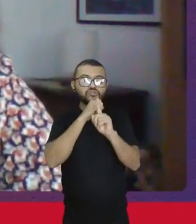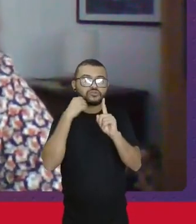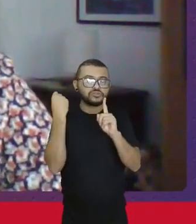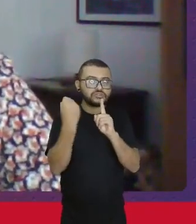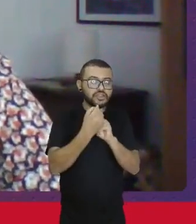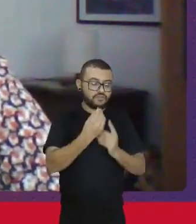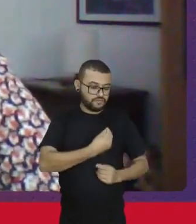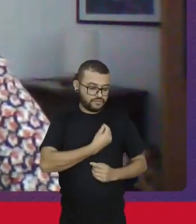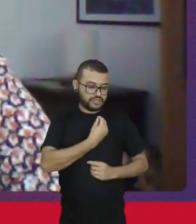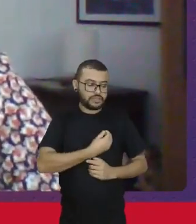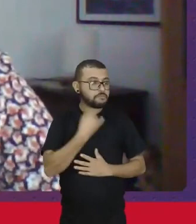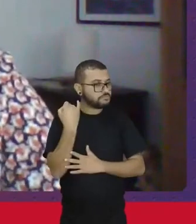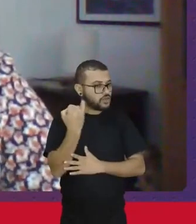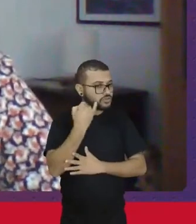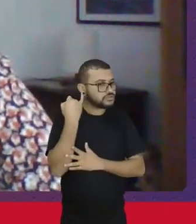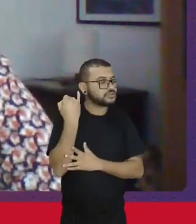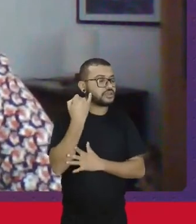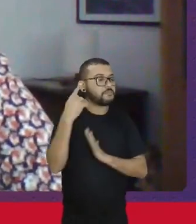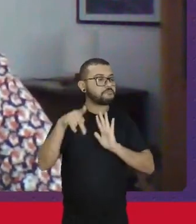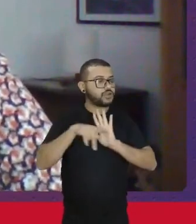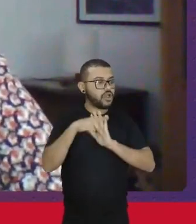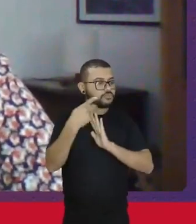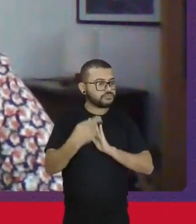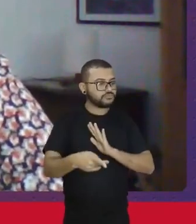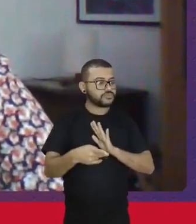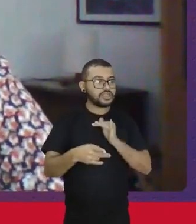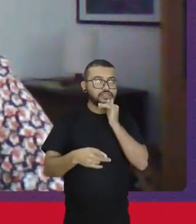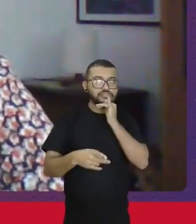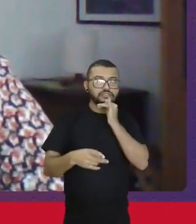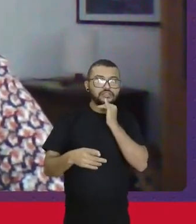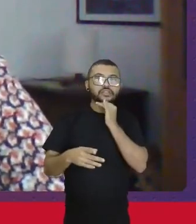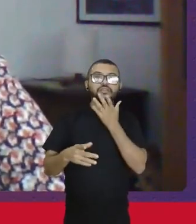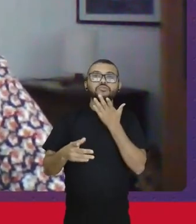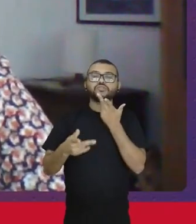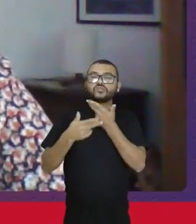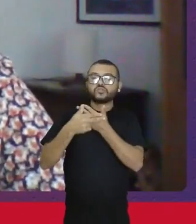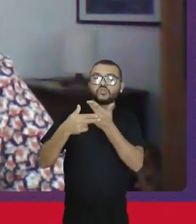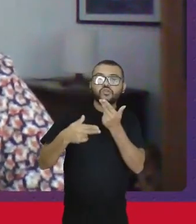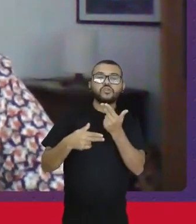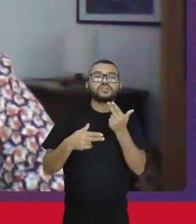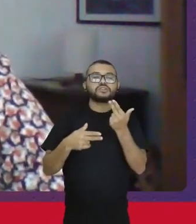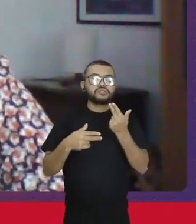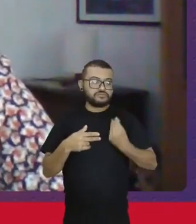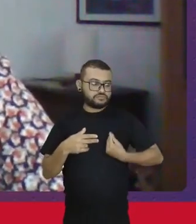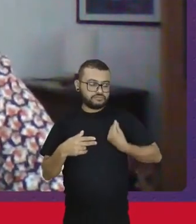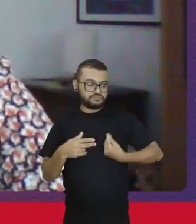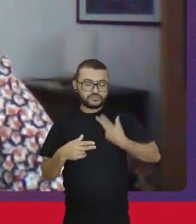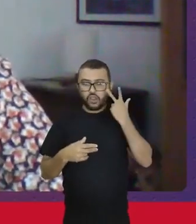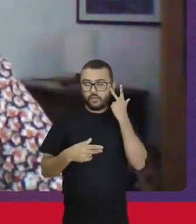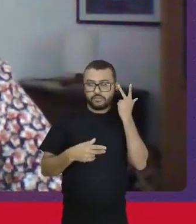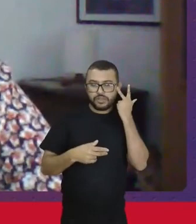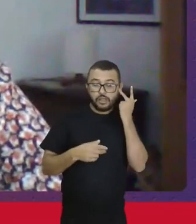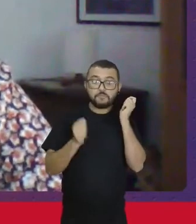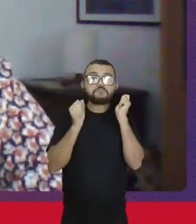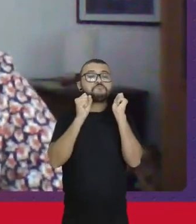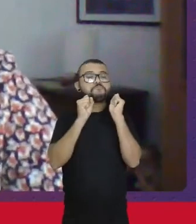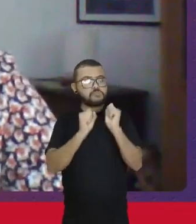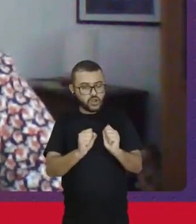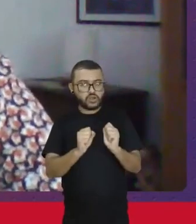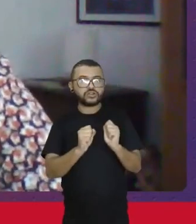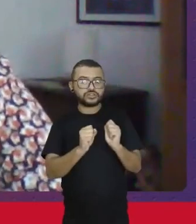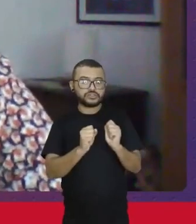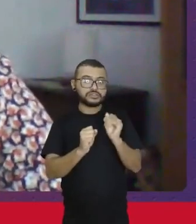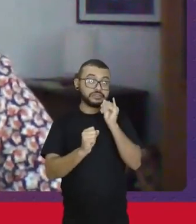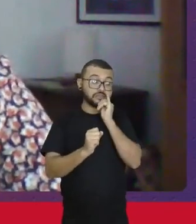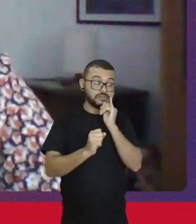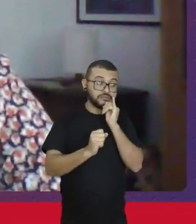da vida, que permite que os recursos naturais, né, possam ser utilizados de